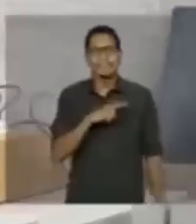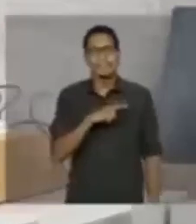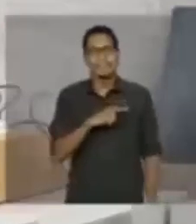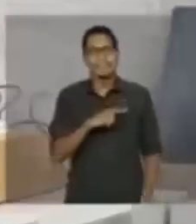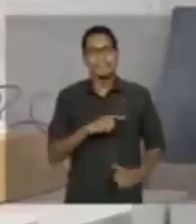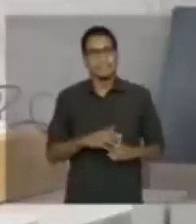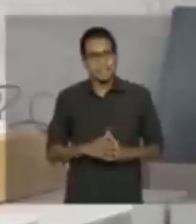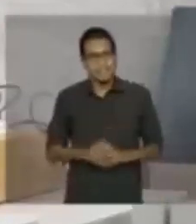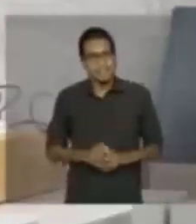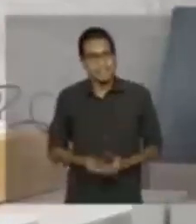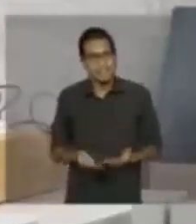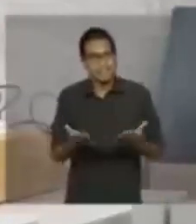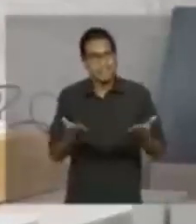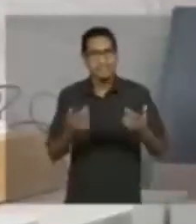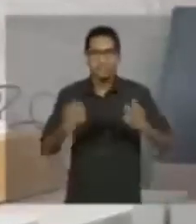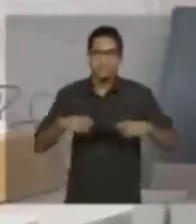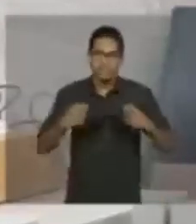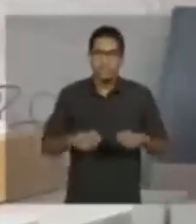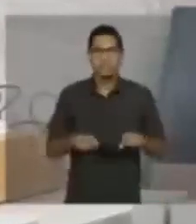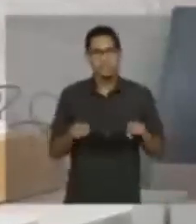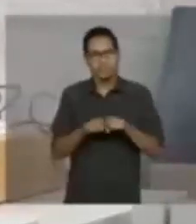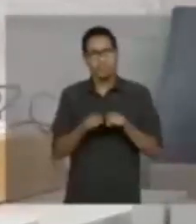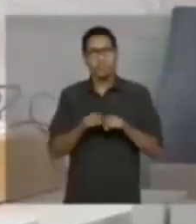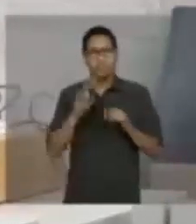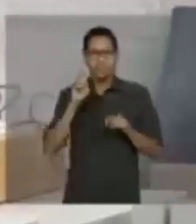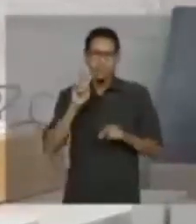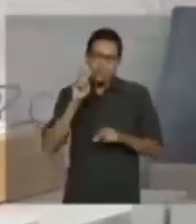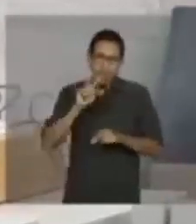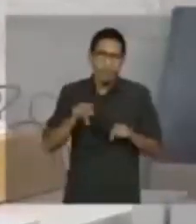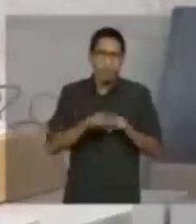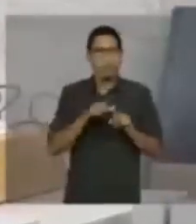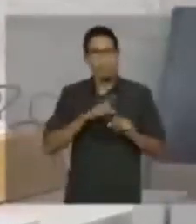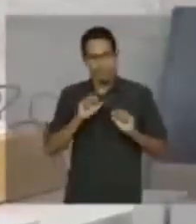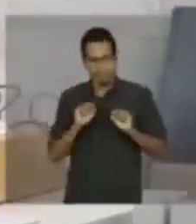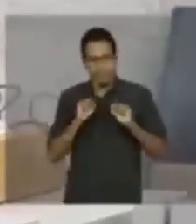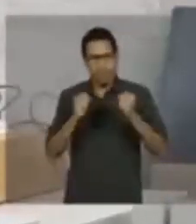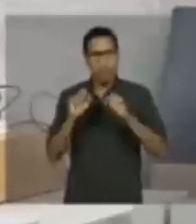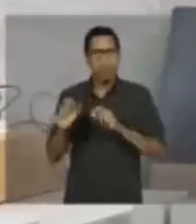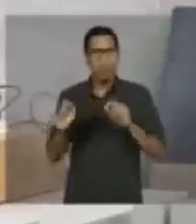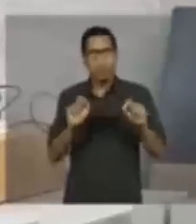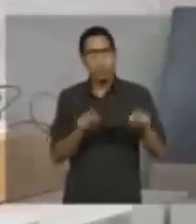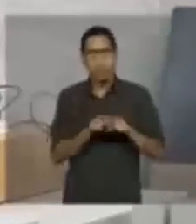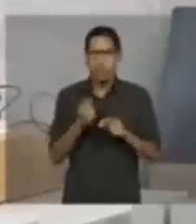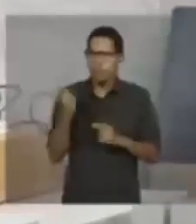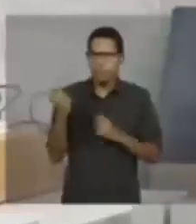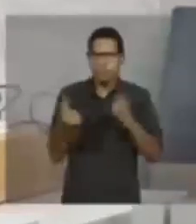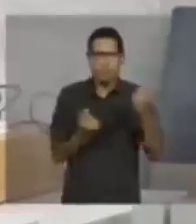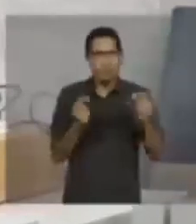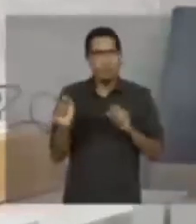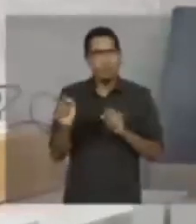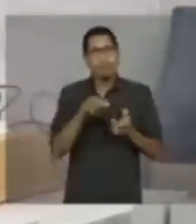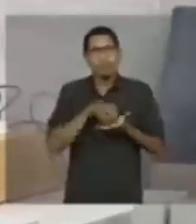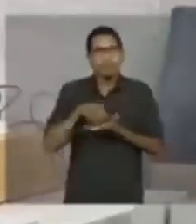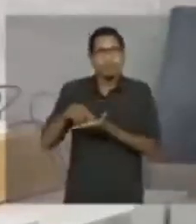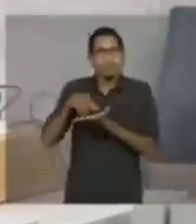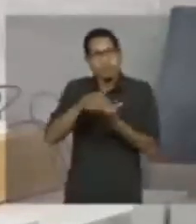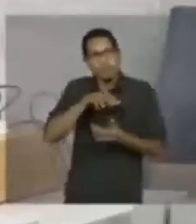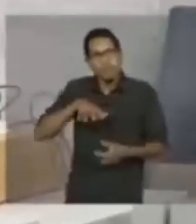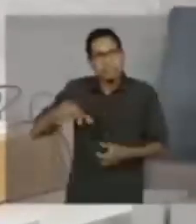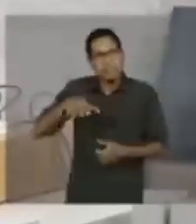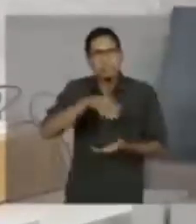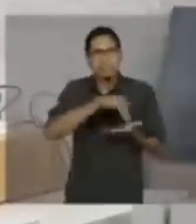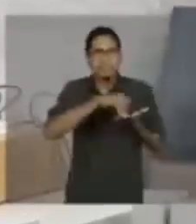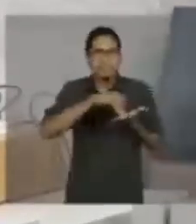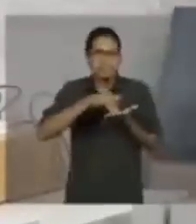mas isso também precisa ser olhado, lógico, tem que ter um reforço em alguns setores, alguns departamentos das várias secretarias,